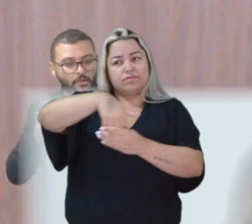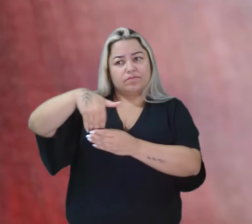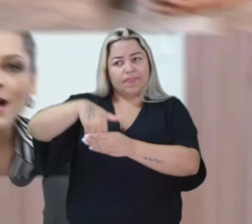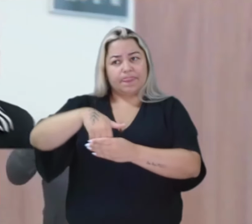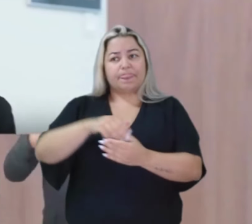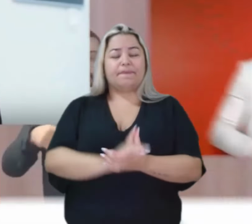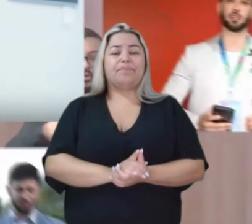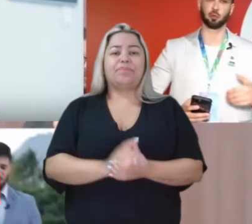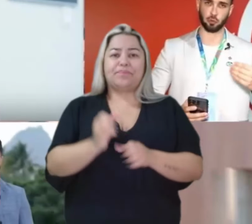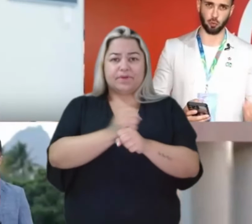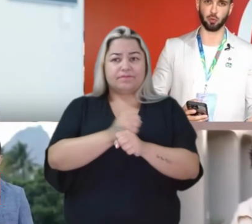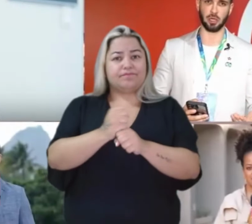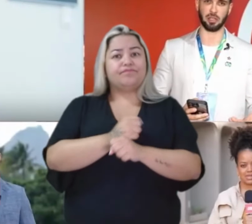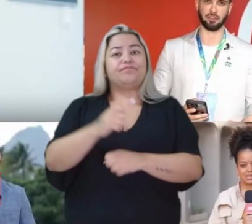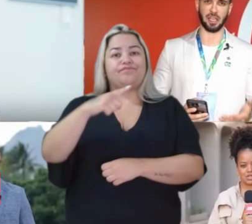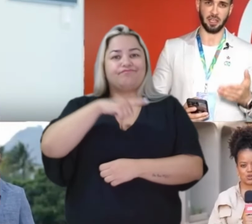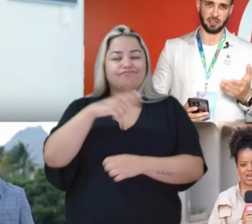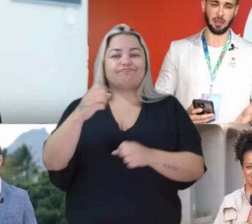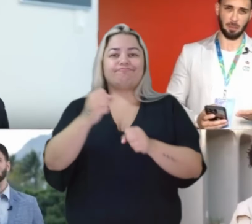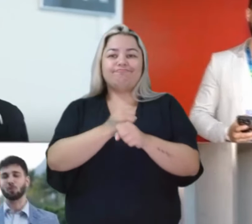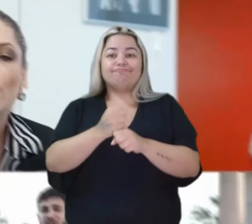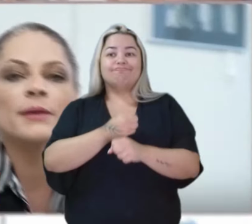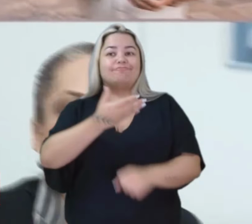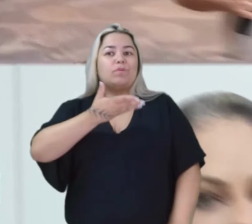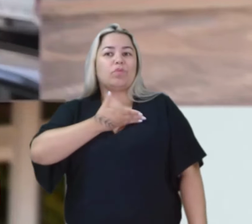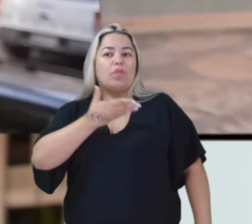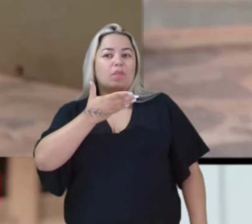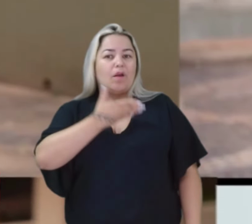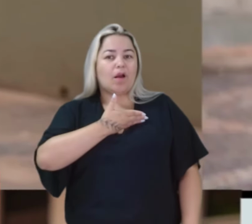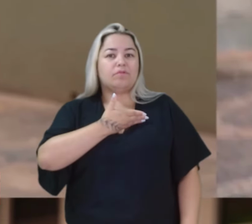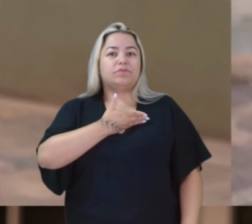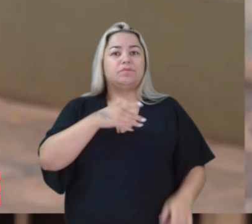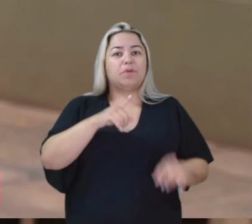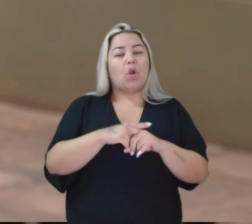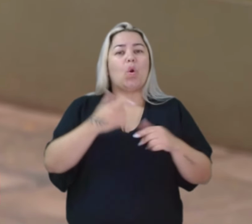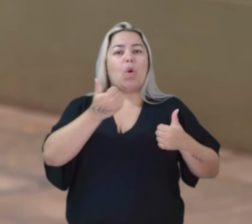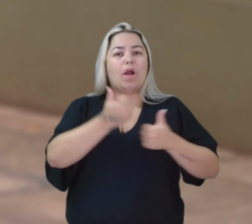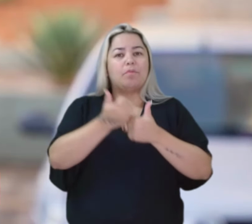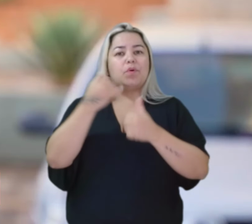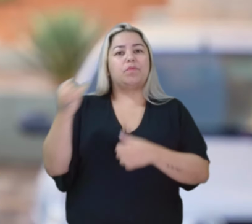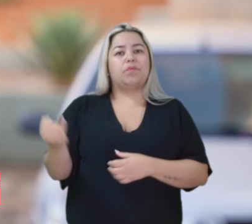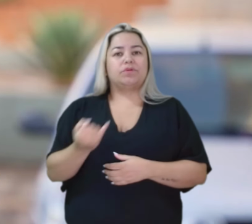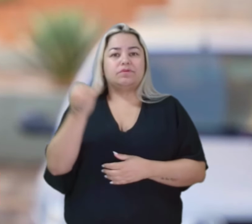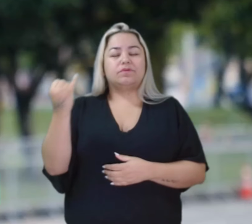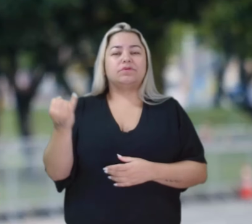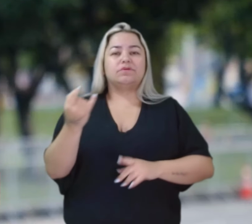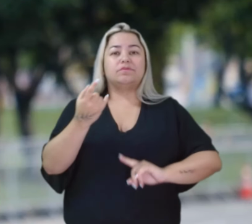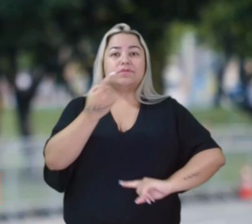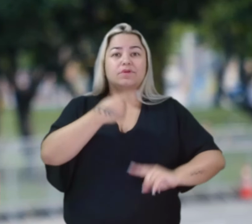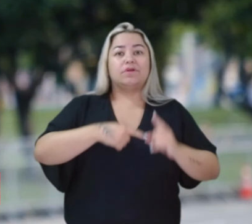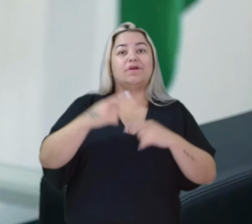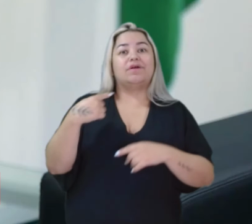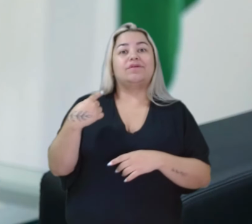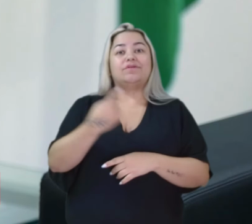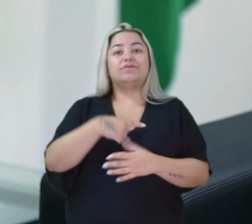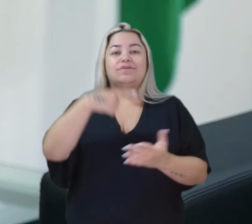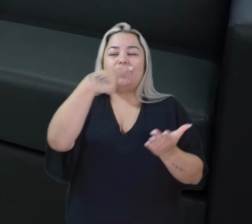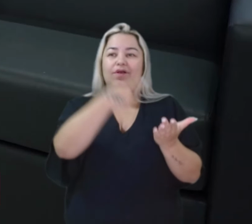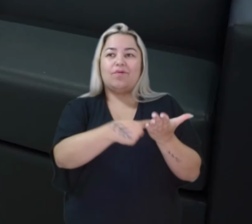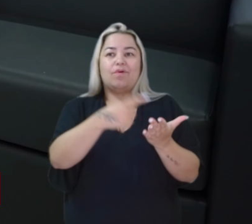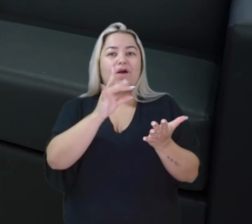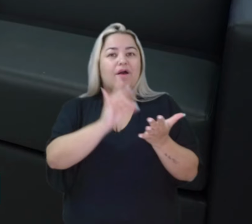local. Desse ano, ganhamos novos companheiros e companheiras, um apoio fundamental para reforçar nosso compromisso